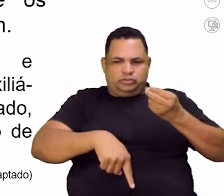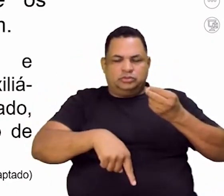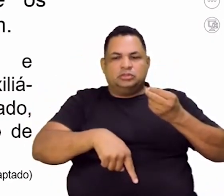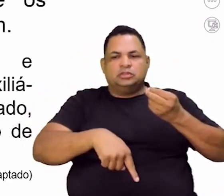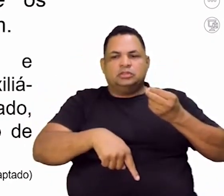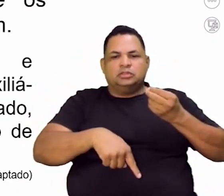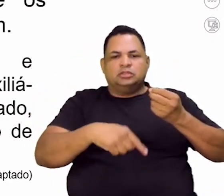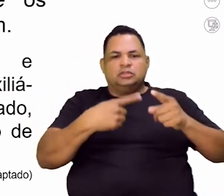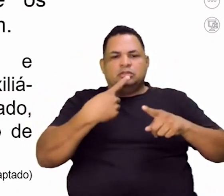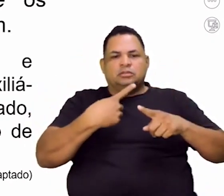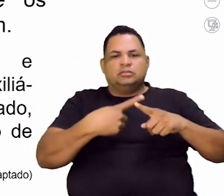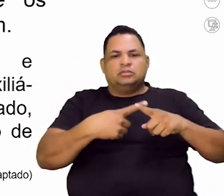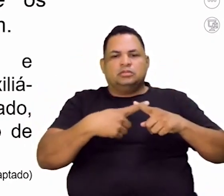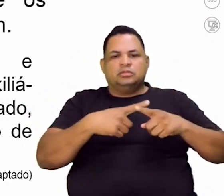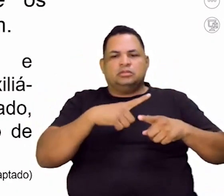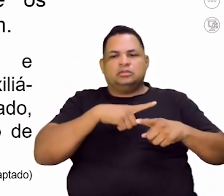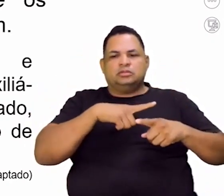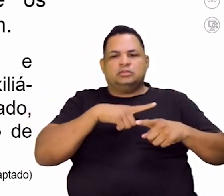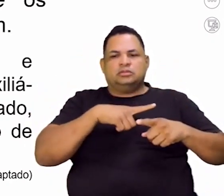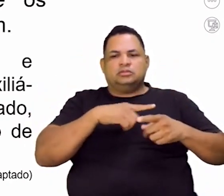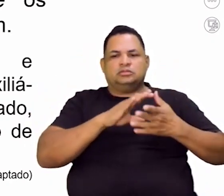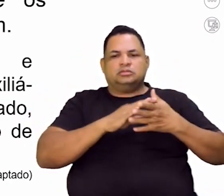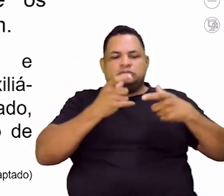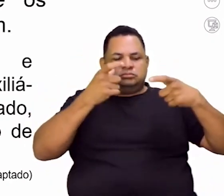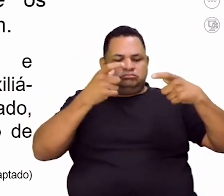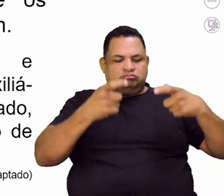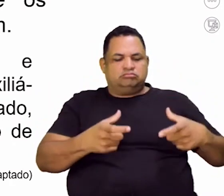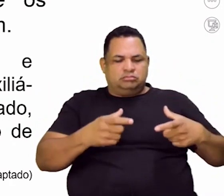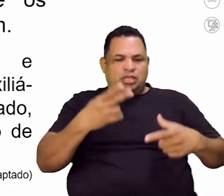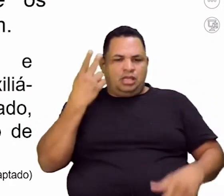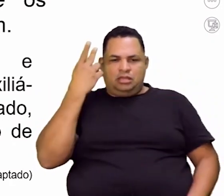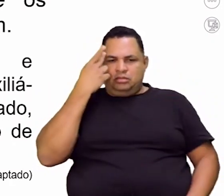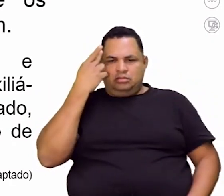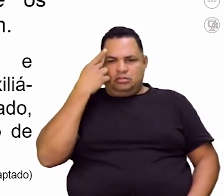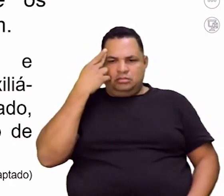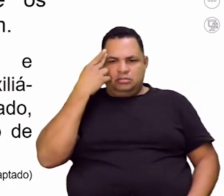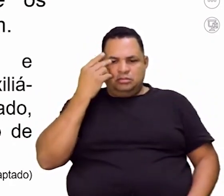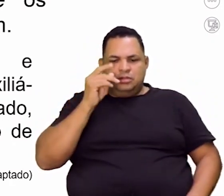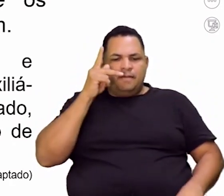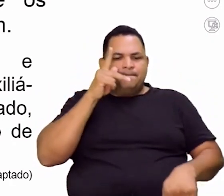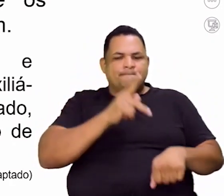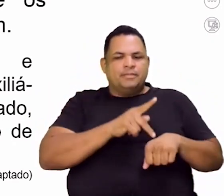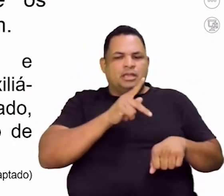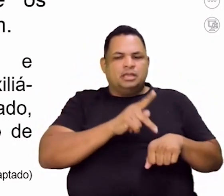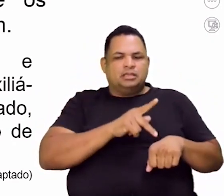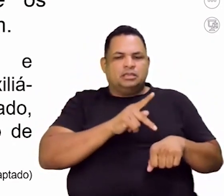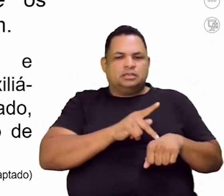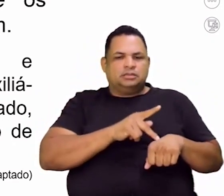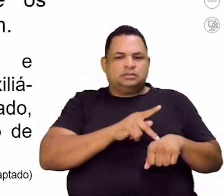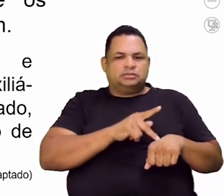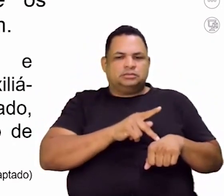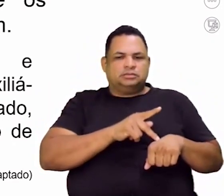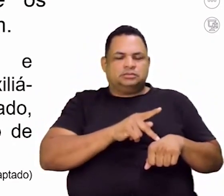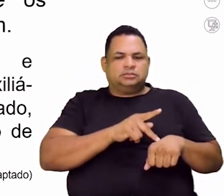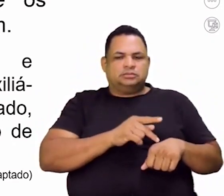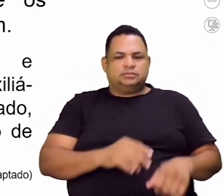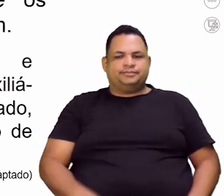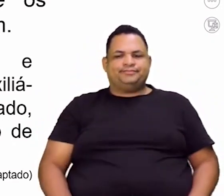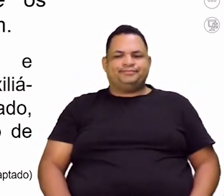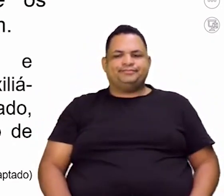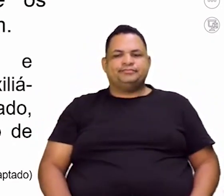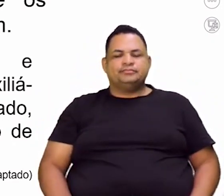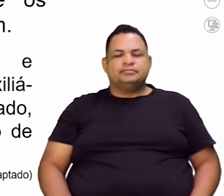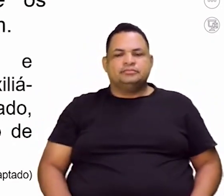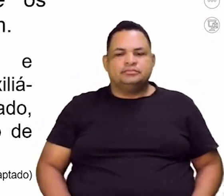pedra? Por ser este o seu lugar natural. Tá? E a pedra, aqui ó, vamos pegar uma caneta aqui,